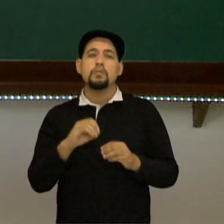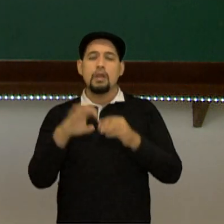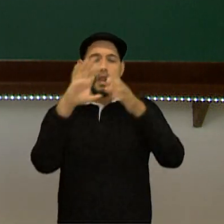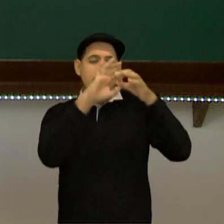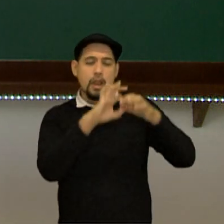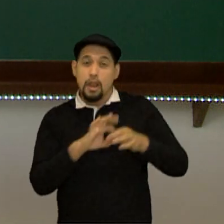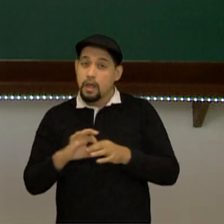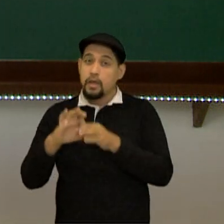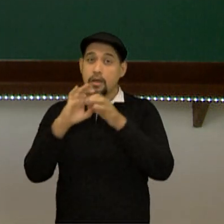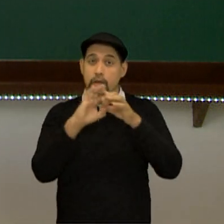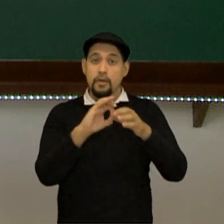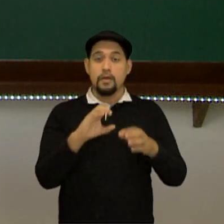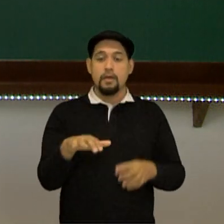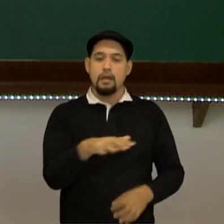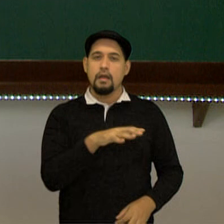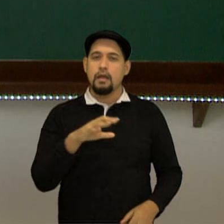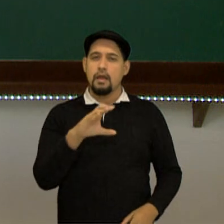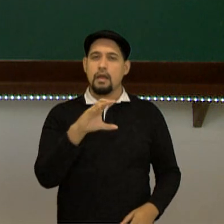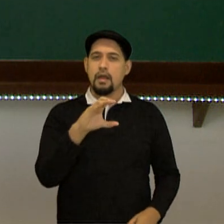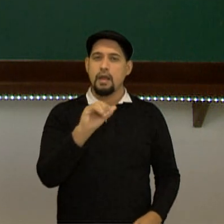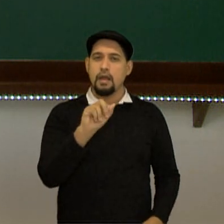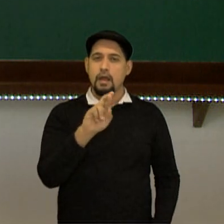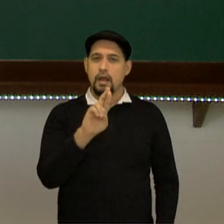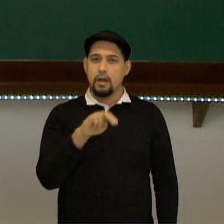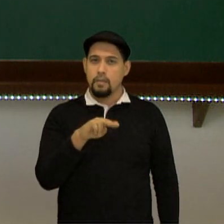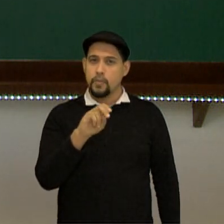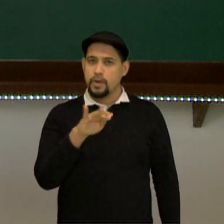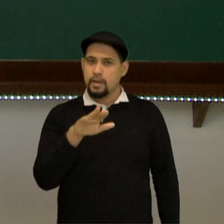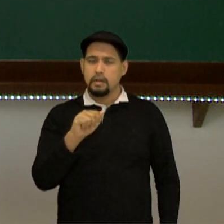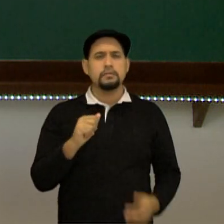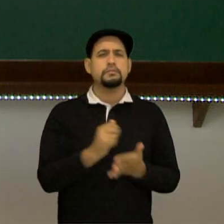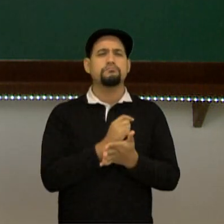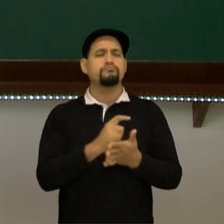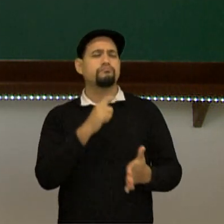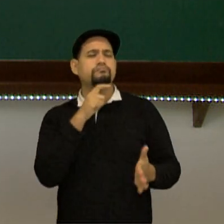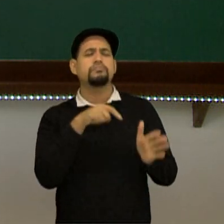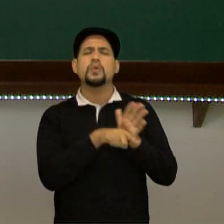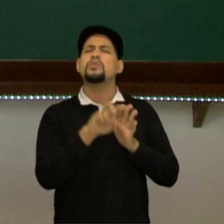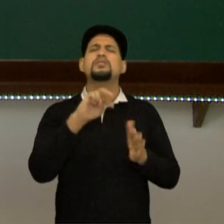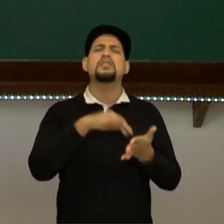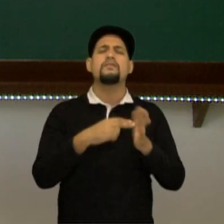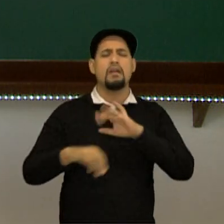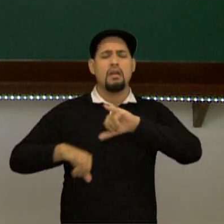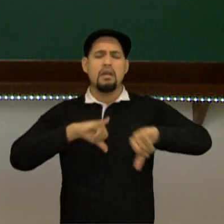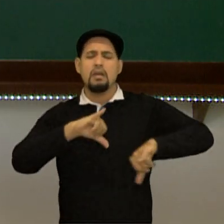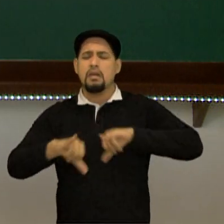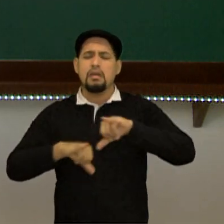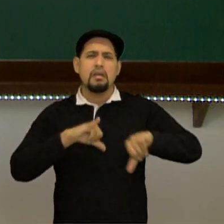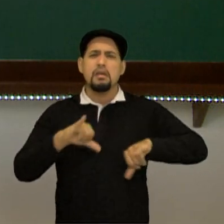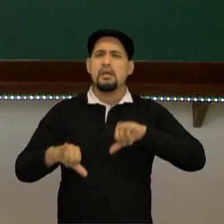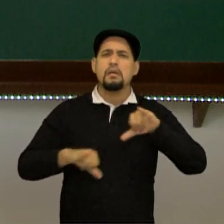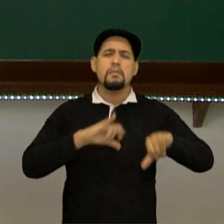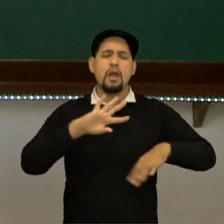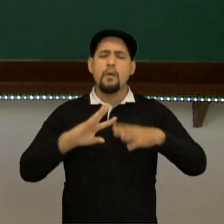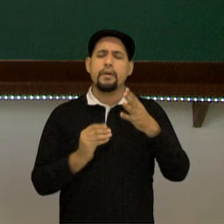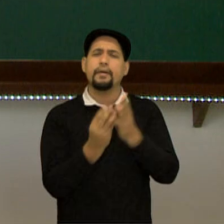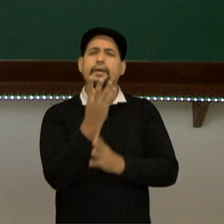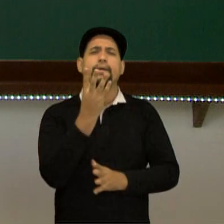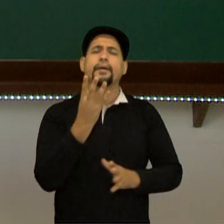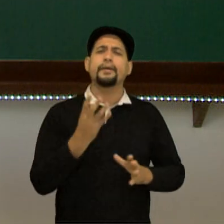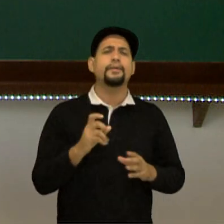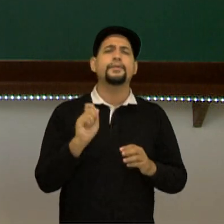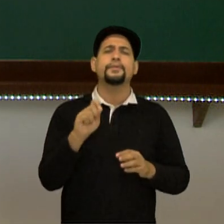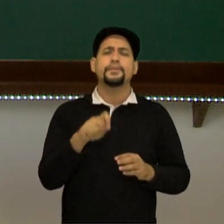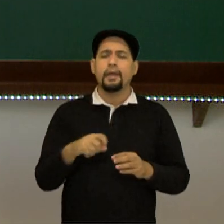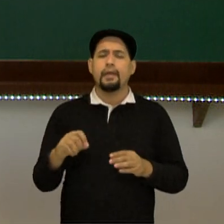carbônicas. Alguns questionamentos pertinentes desta aula. O que é a química orgânica? O que são as cadeias carbônicas e